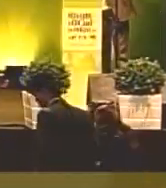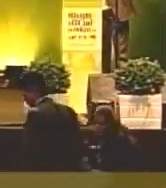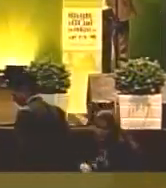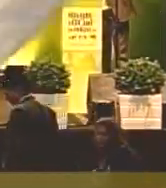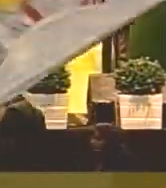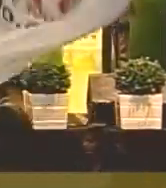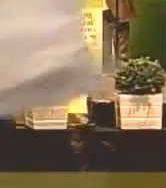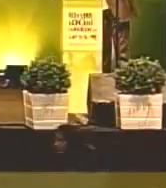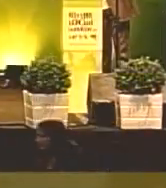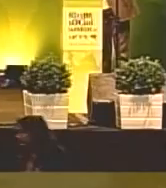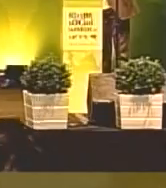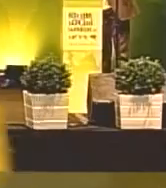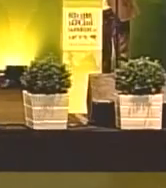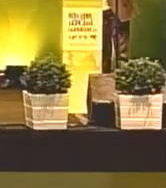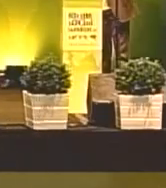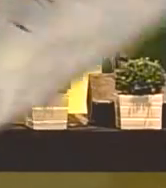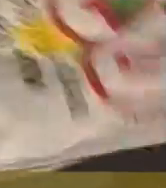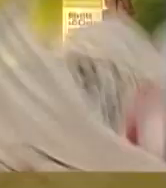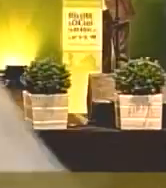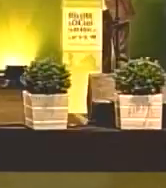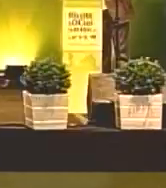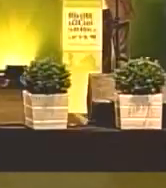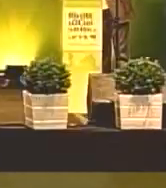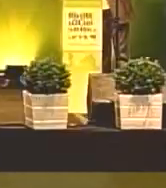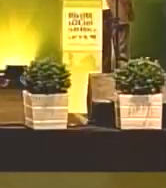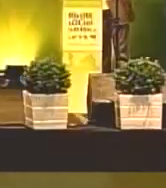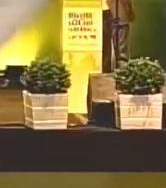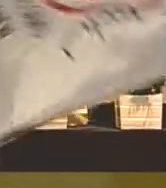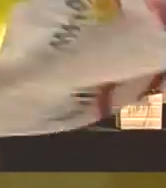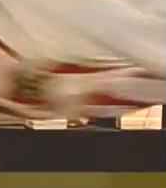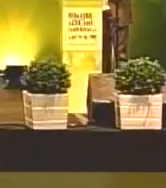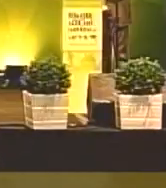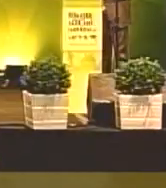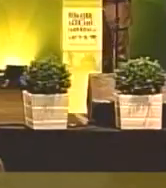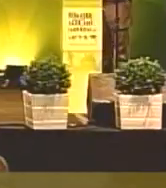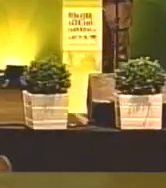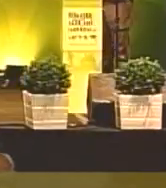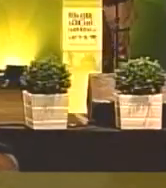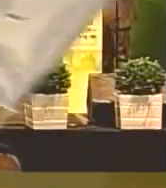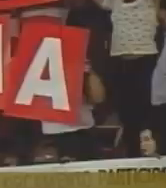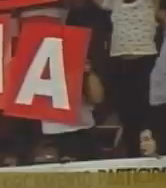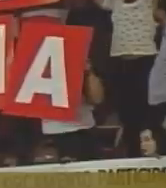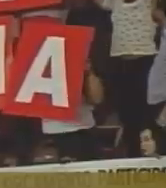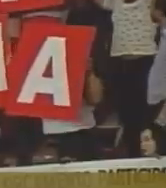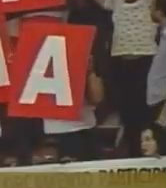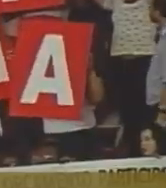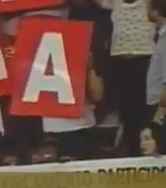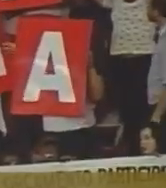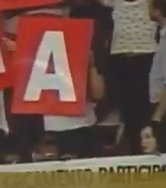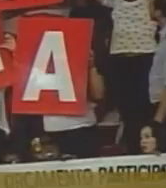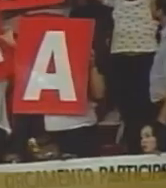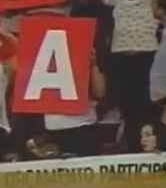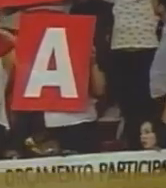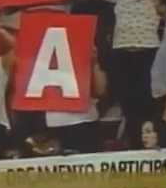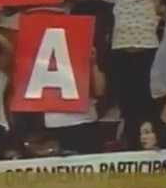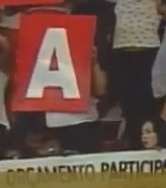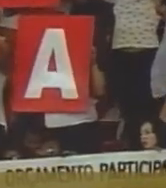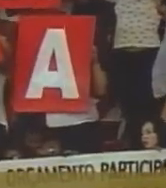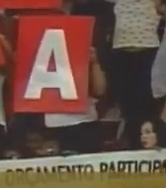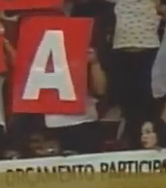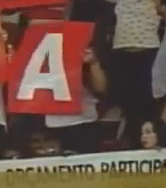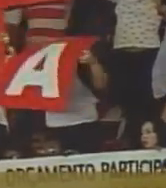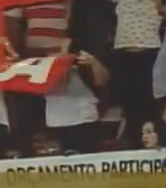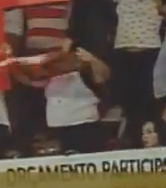prefeito Jário Jorge, prefeito Tarcísio Zimmermann, os prefeitos da região metropolitana, queremos lhe dar as